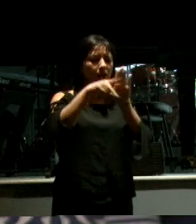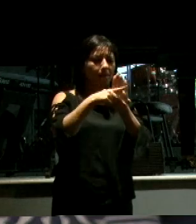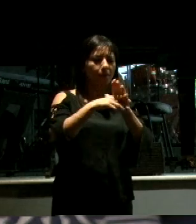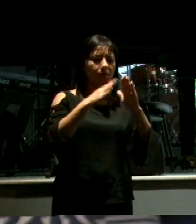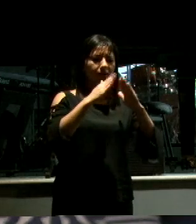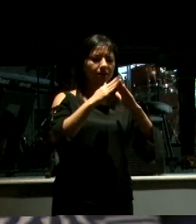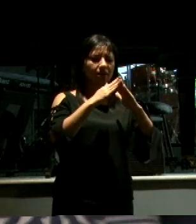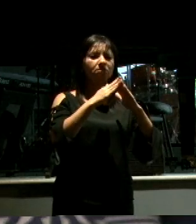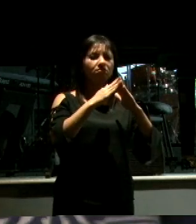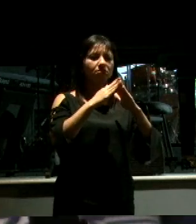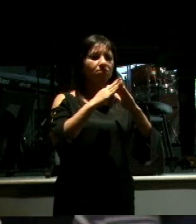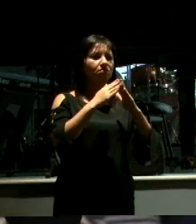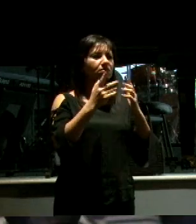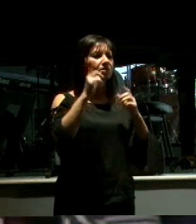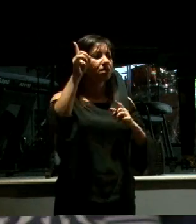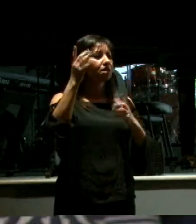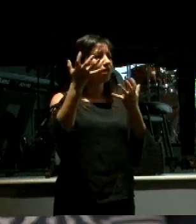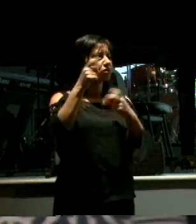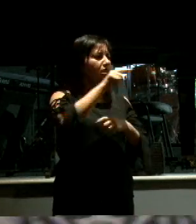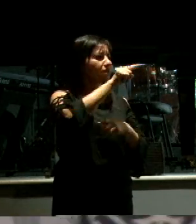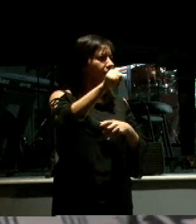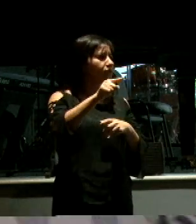Deus quer que você seja, meu irmão.